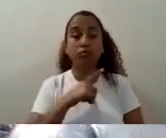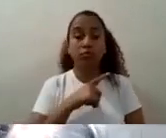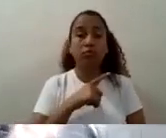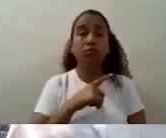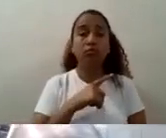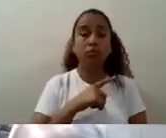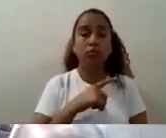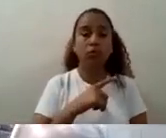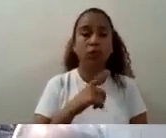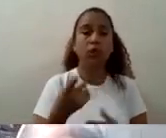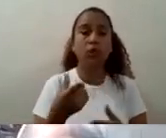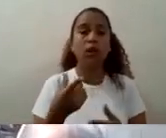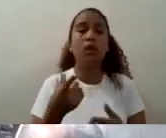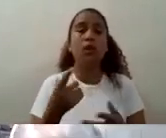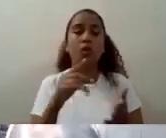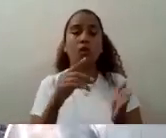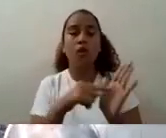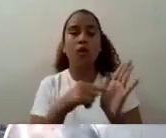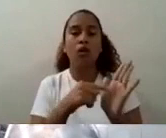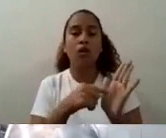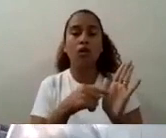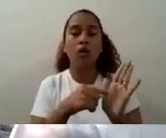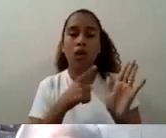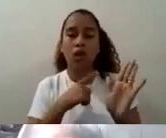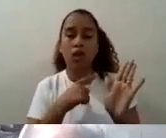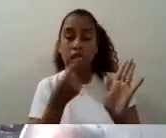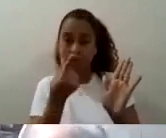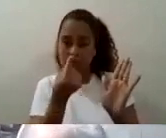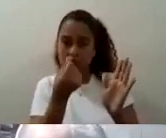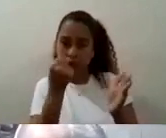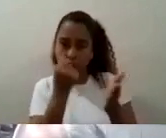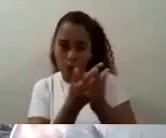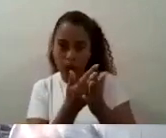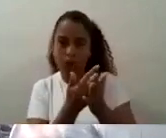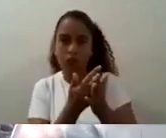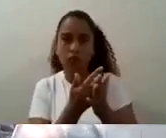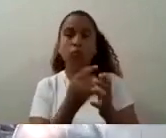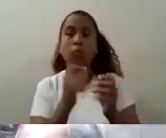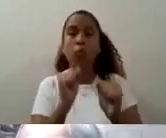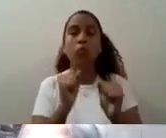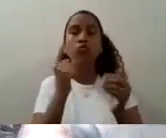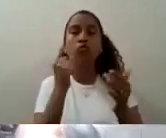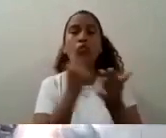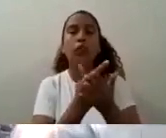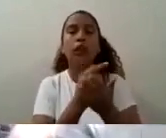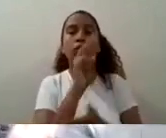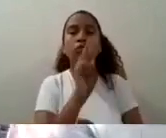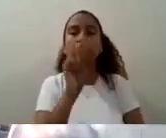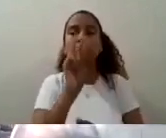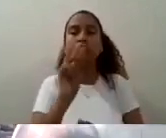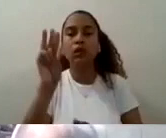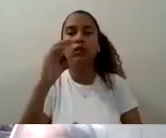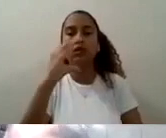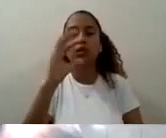texto base, ele pode... Quem quiser comprar por e-book, pode comprar no site da campanha da